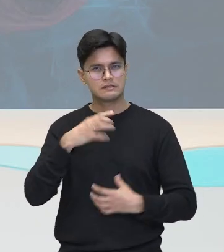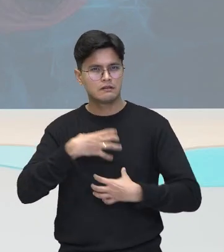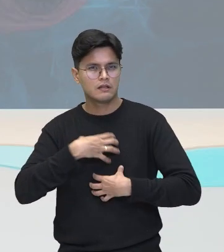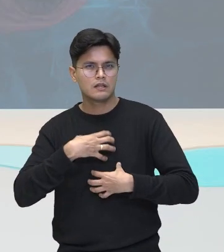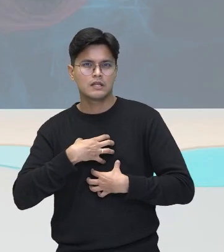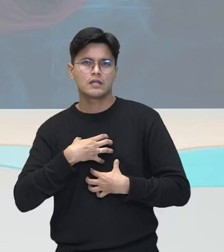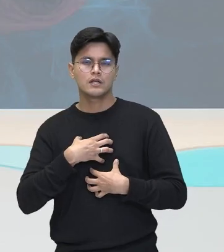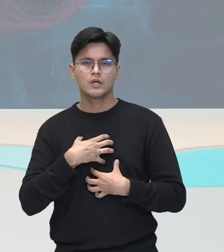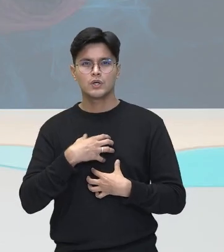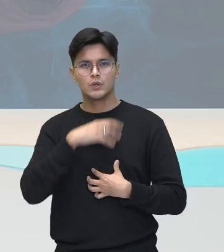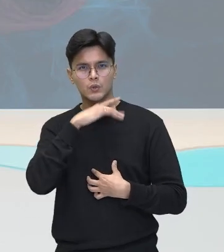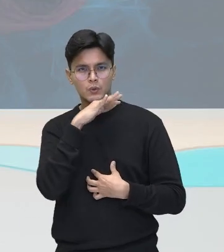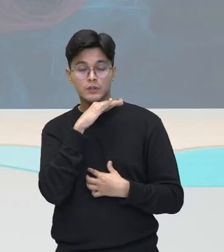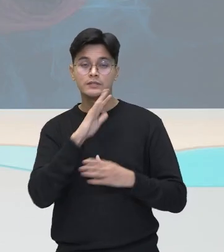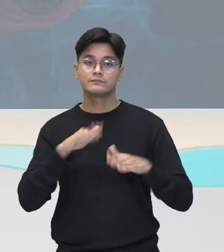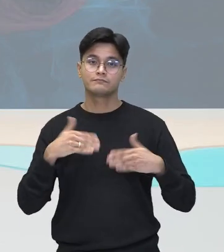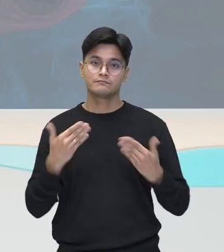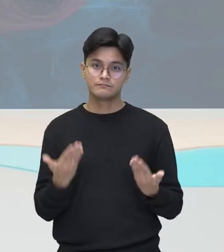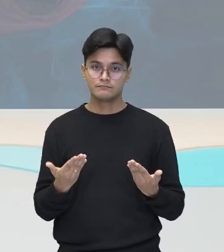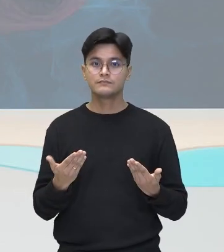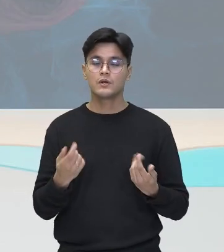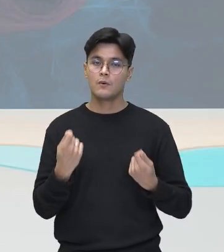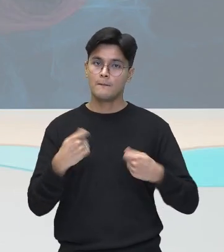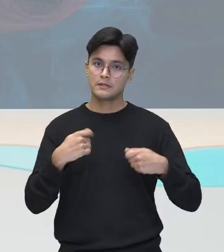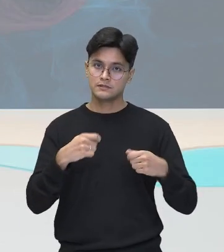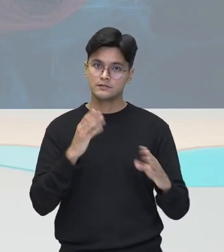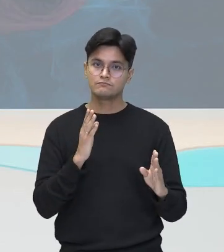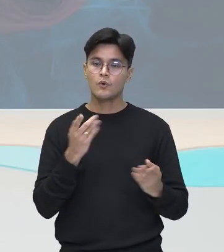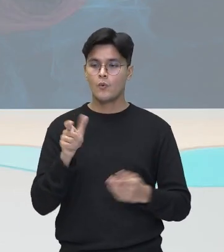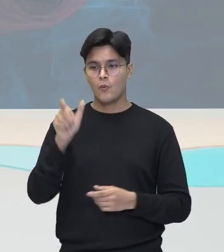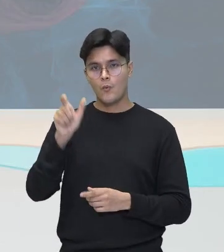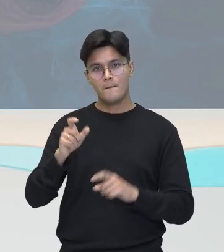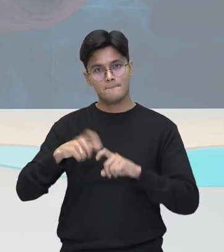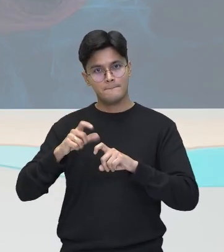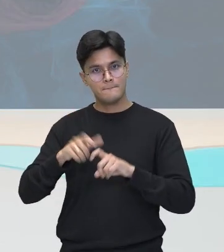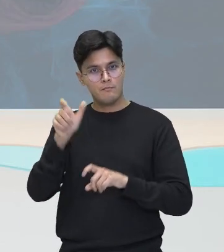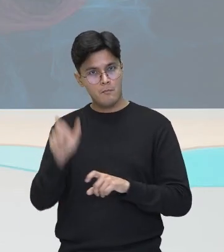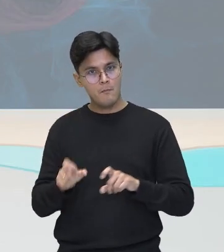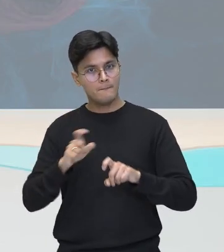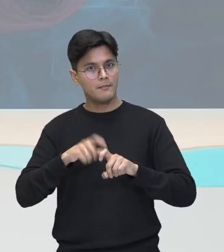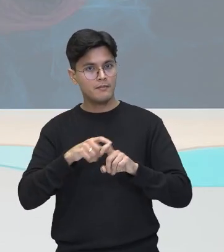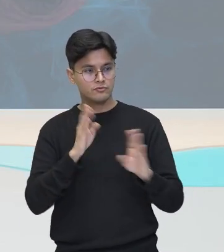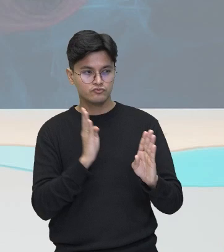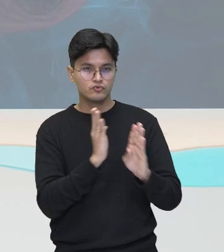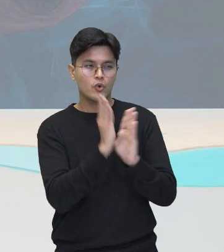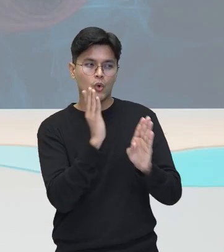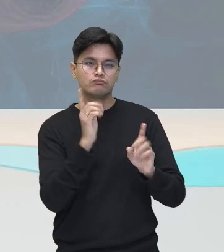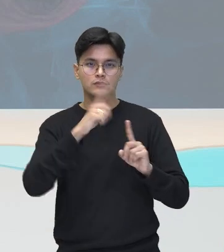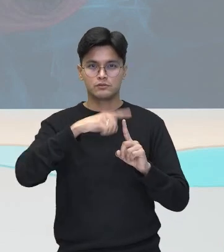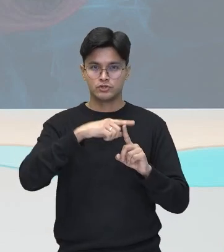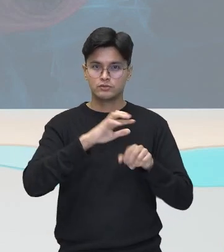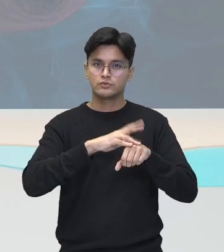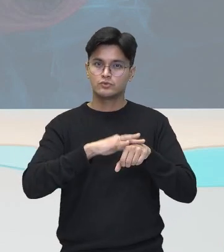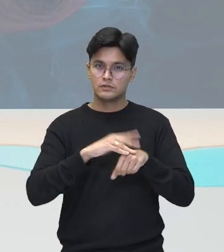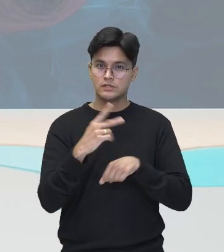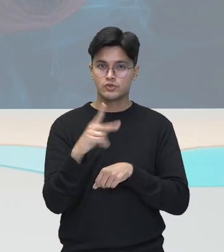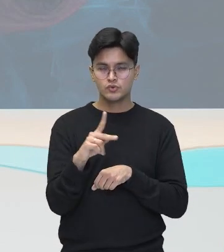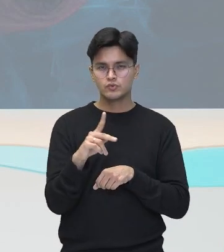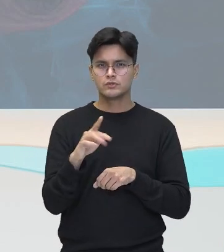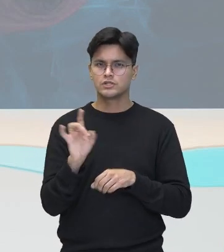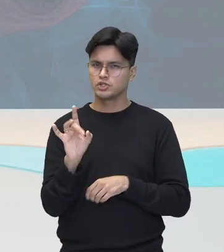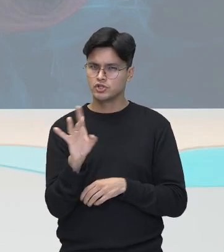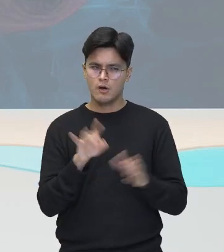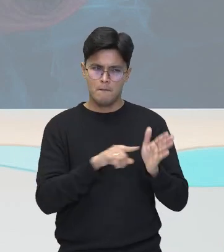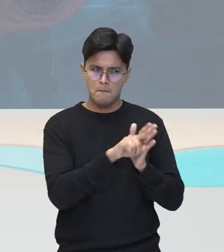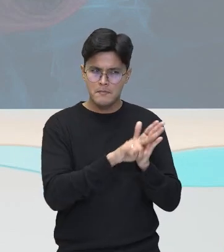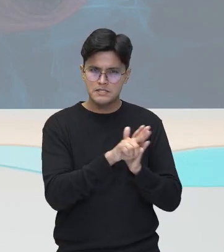né? Então tem que ser diagnosticado por um médico, tá? Então não vá lá no tecladinho e ficar se